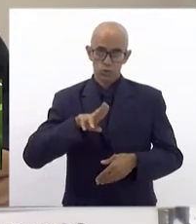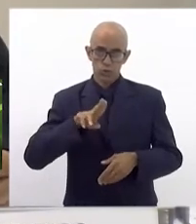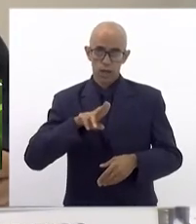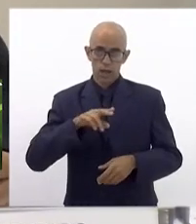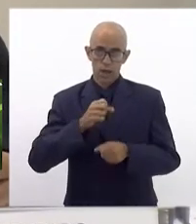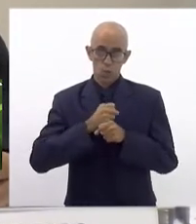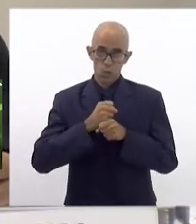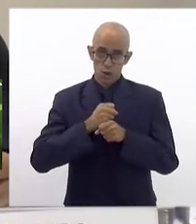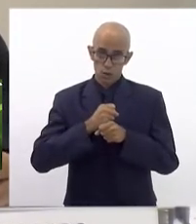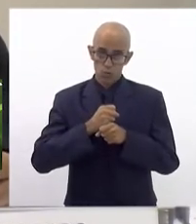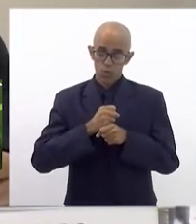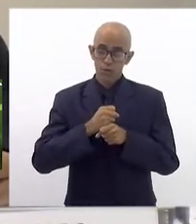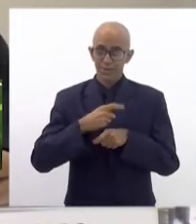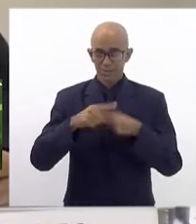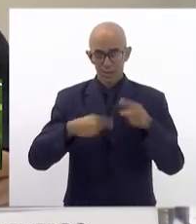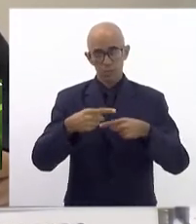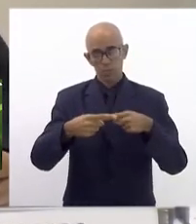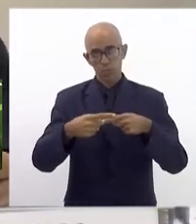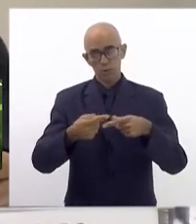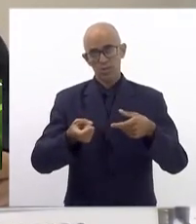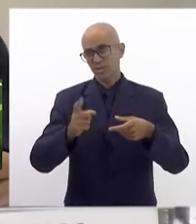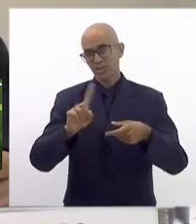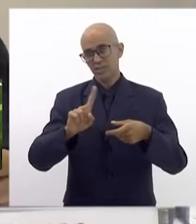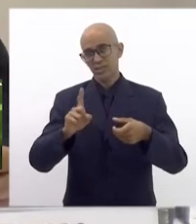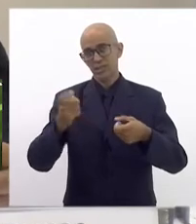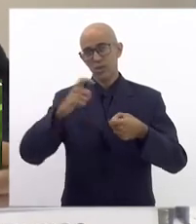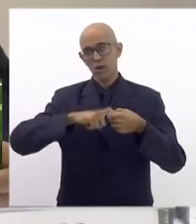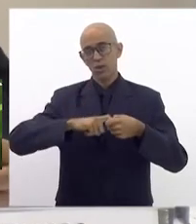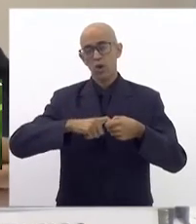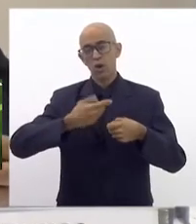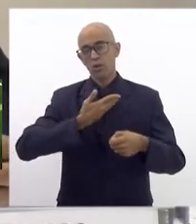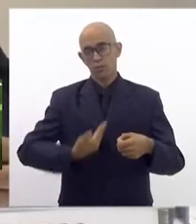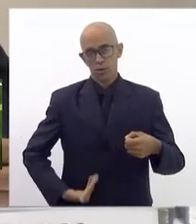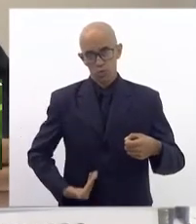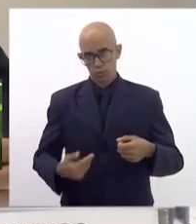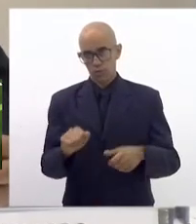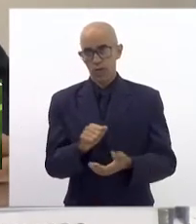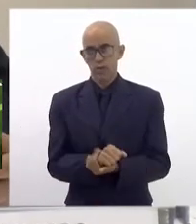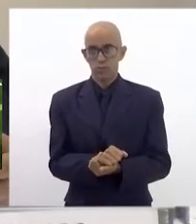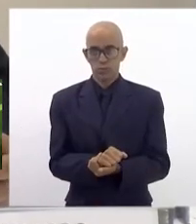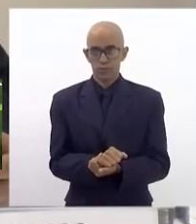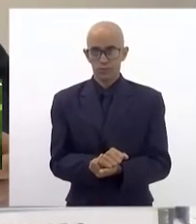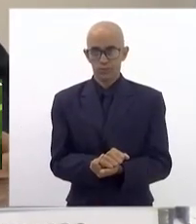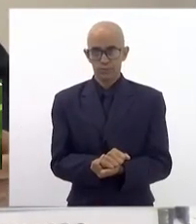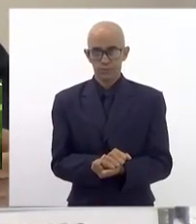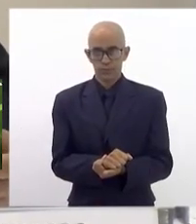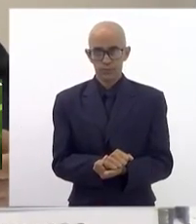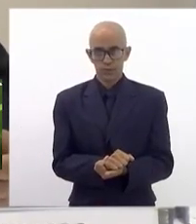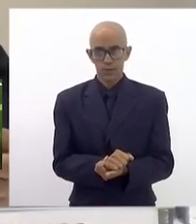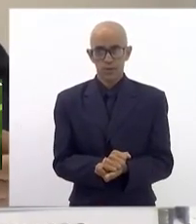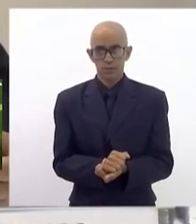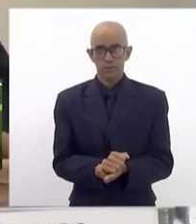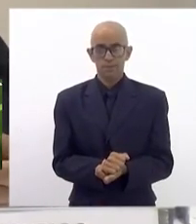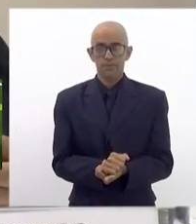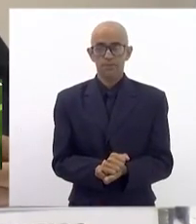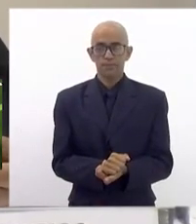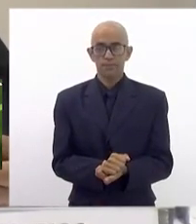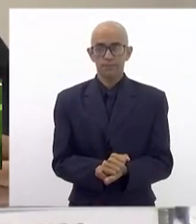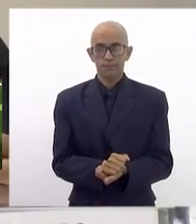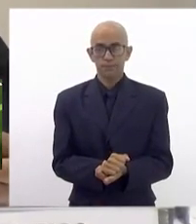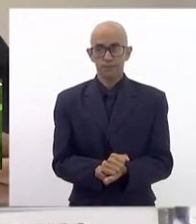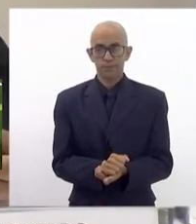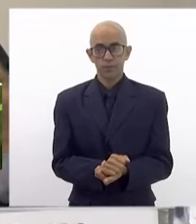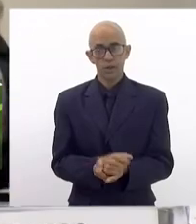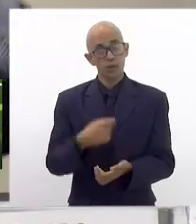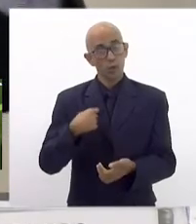seguinte, sem que eles retornem ao Tesouro, sem que eles ajudem a formar o chamado resultado primário, o superávit primário. Então, uma coisa que eu estou